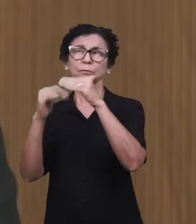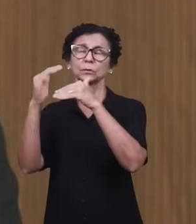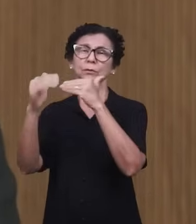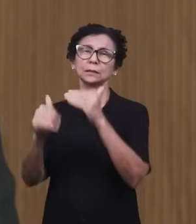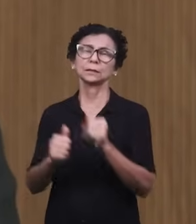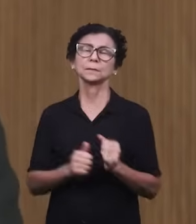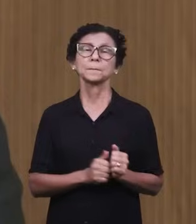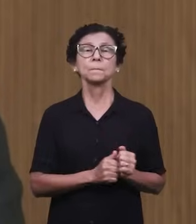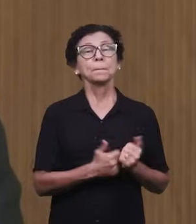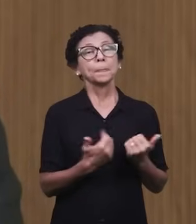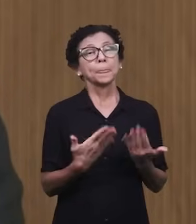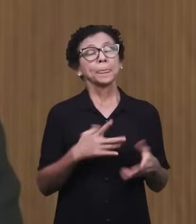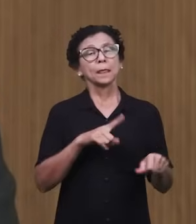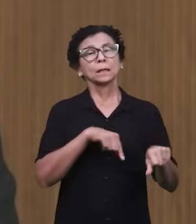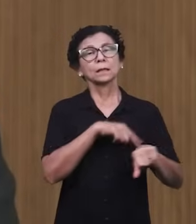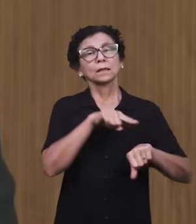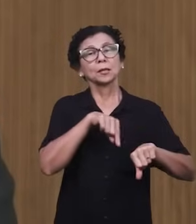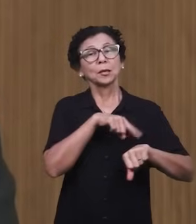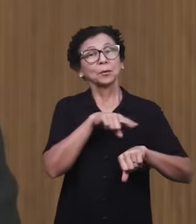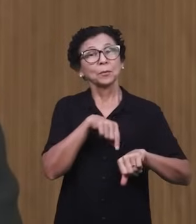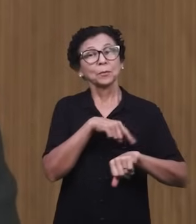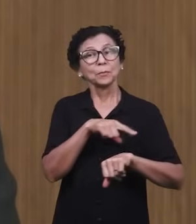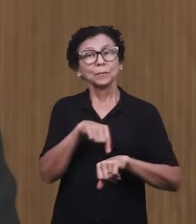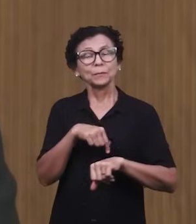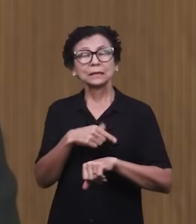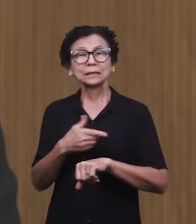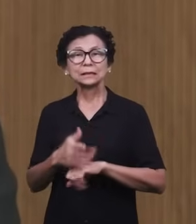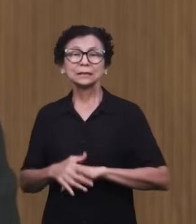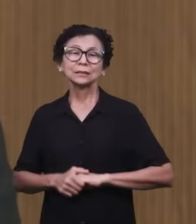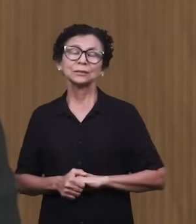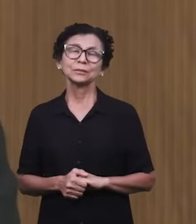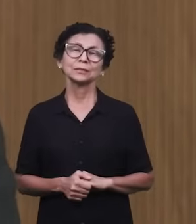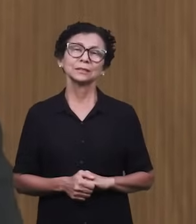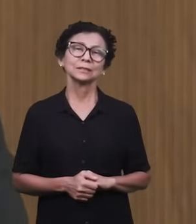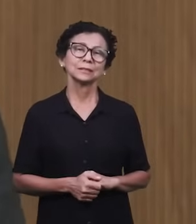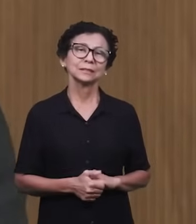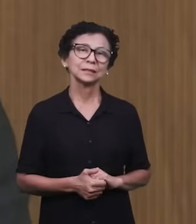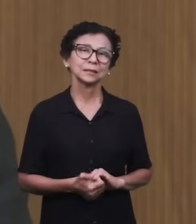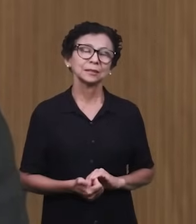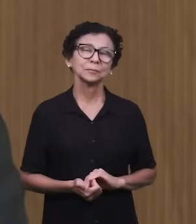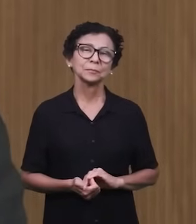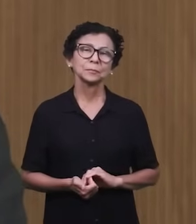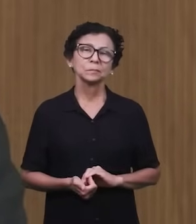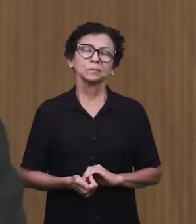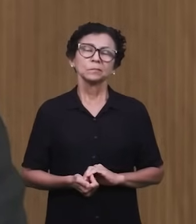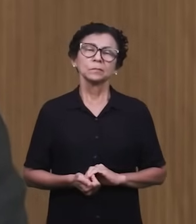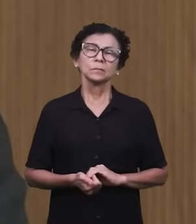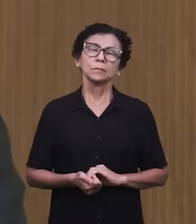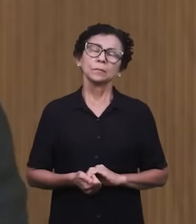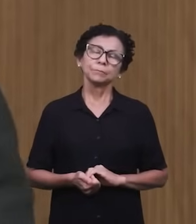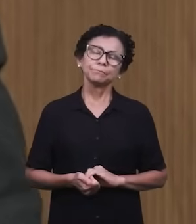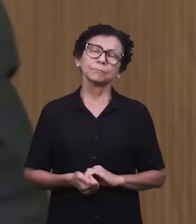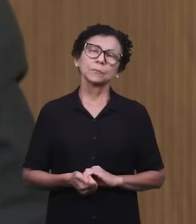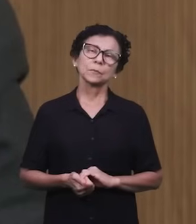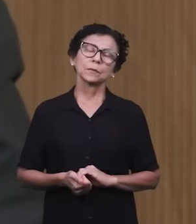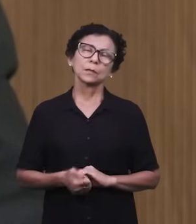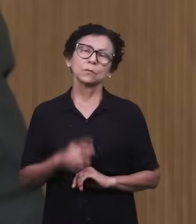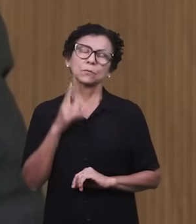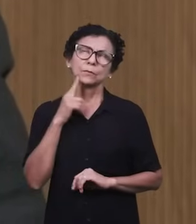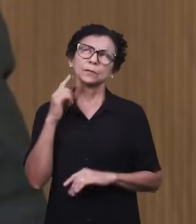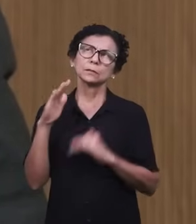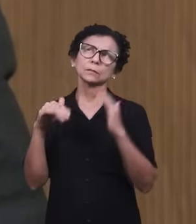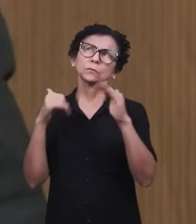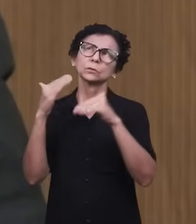que isso foi se passando, quando o tempo foi se passando, isso acabou entrando dentro das nossas casas, né? Então, a gente viu